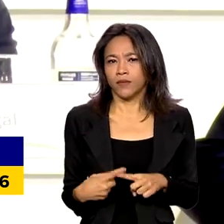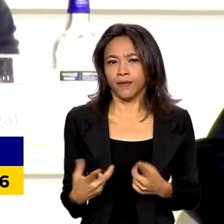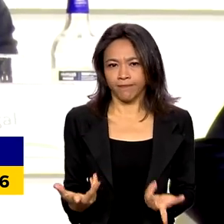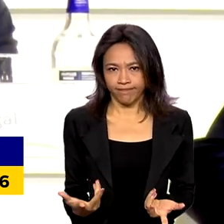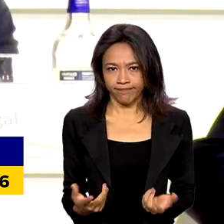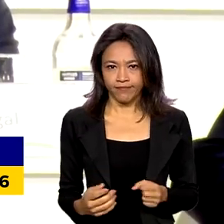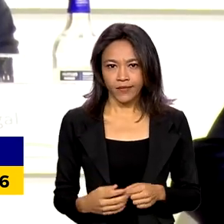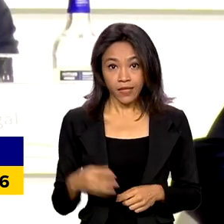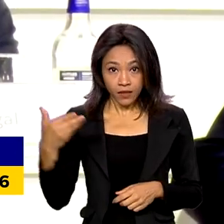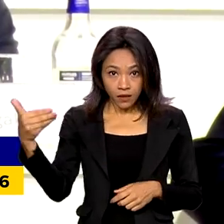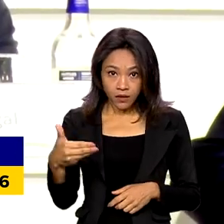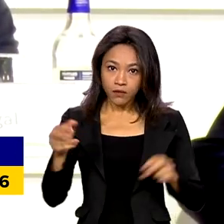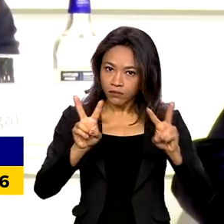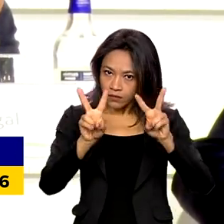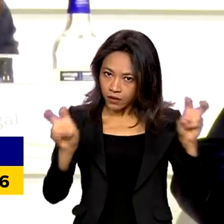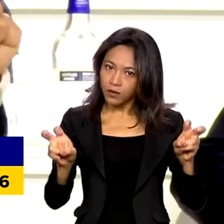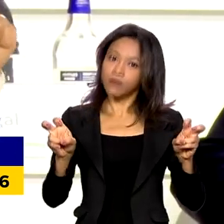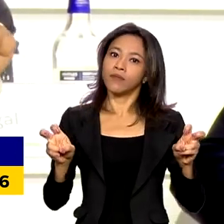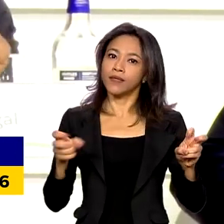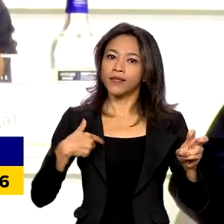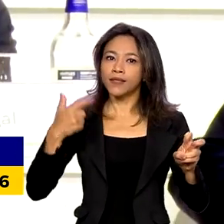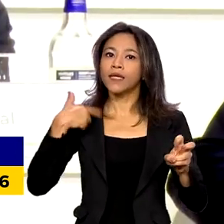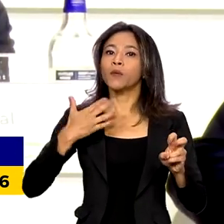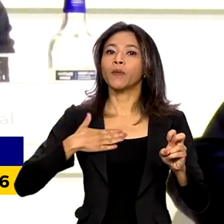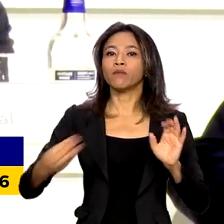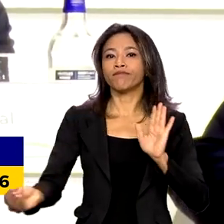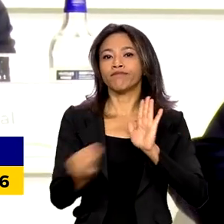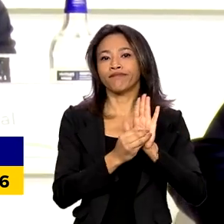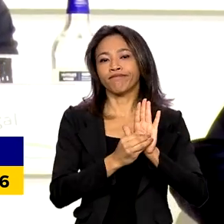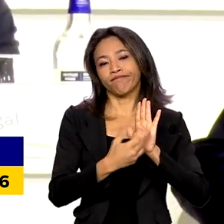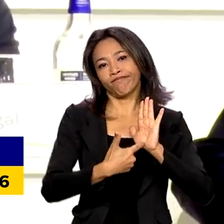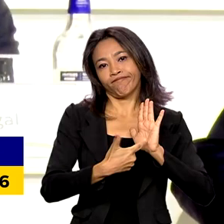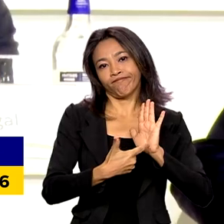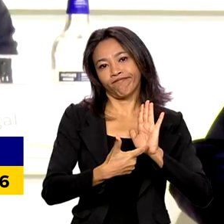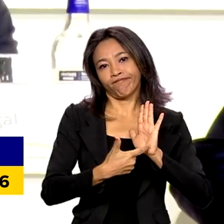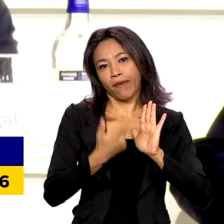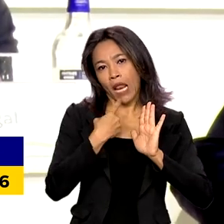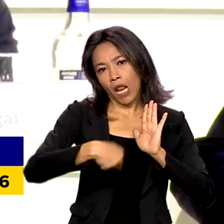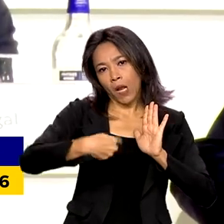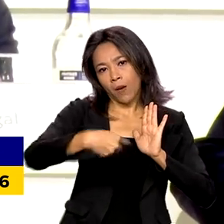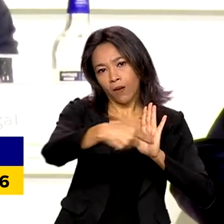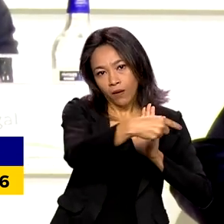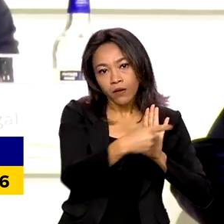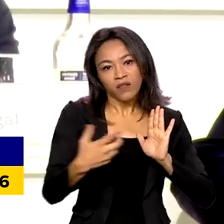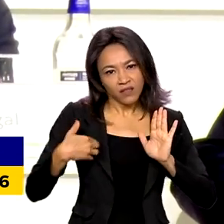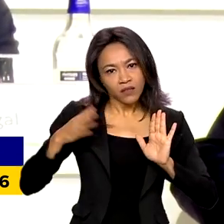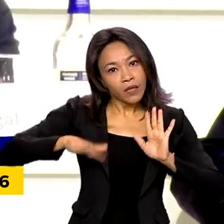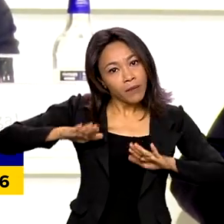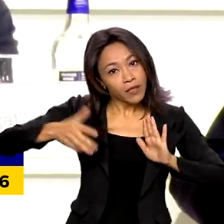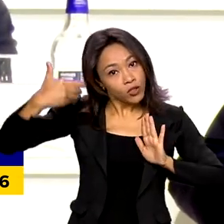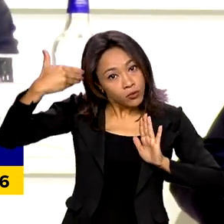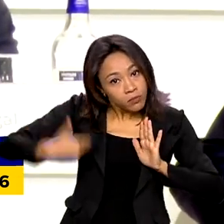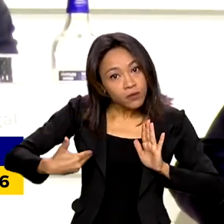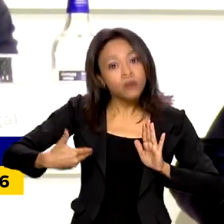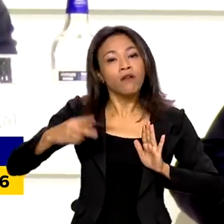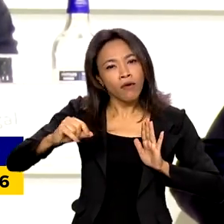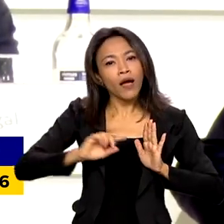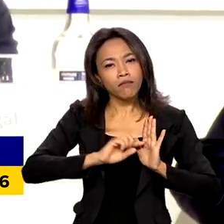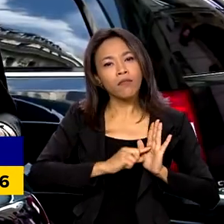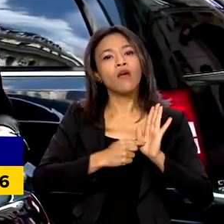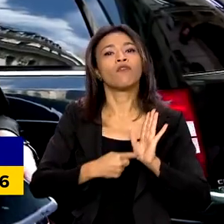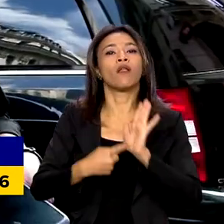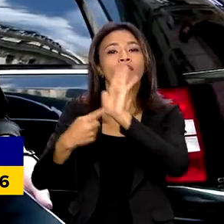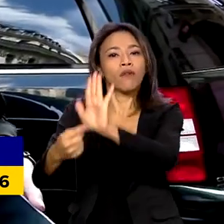Então, essa é uma discussão que está na minha pauta. E se depender de mim, ela vai acontecer na reunião dos